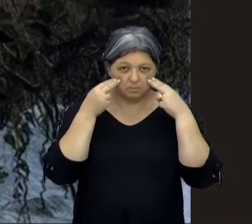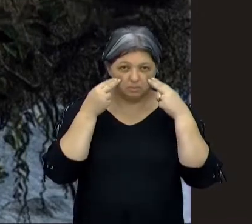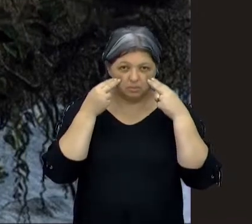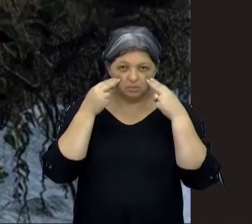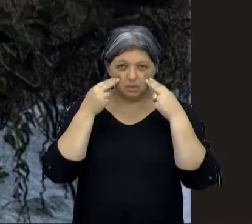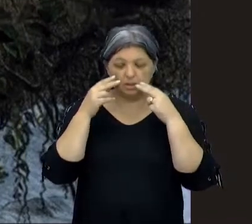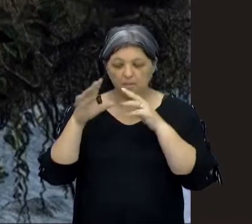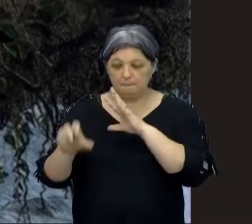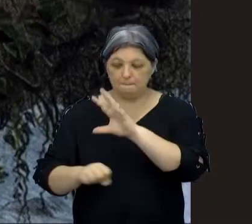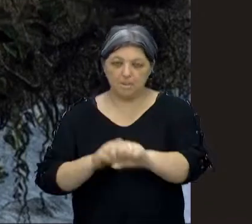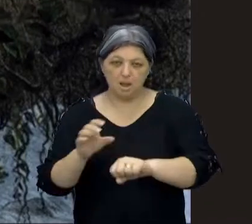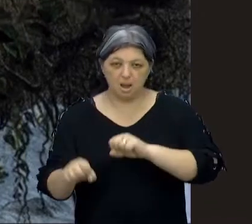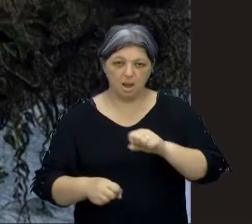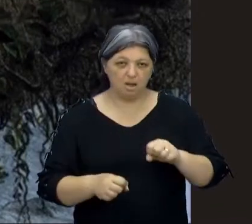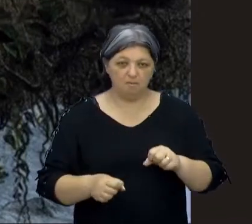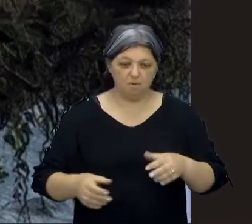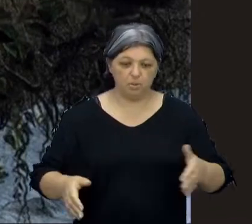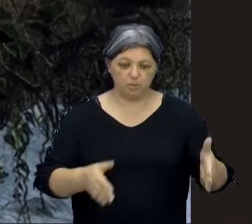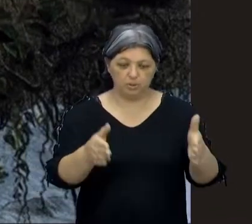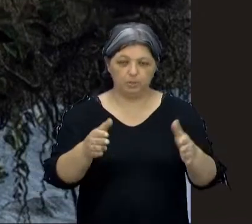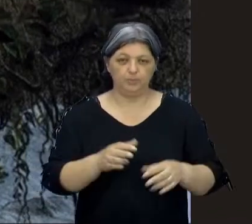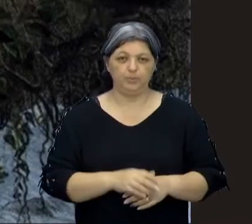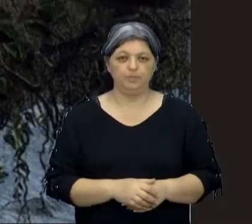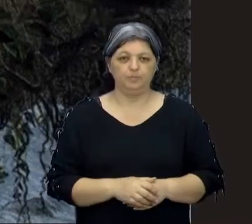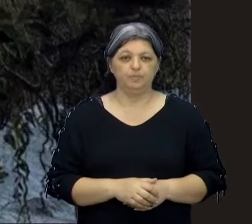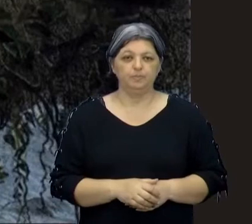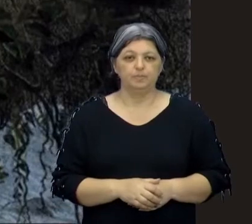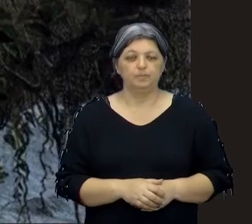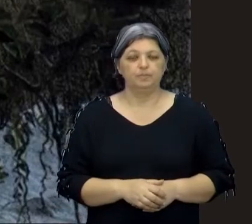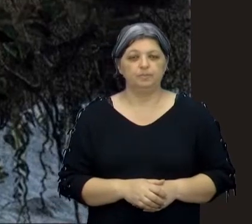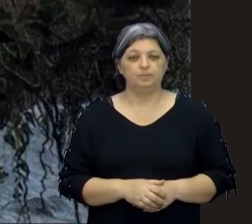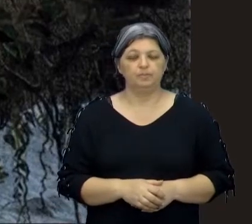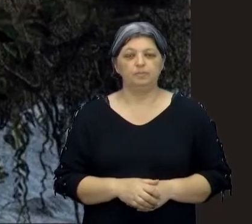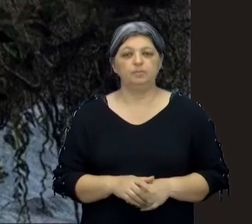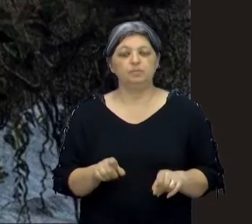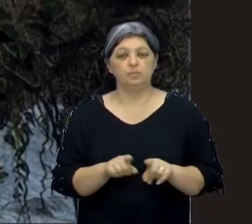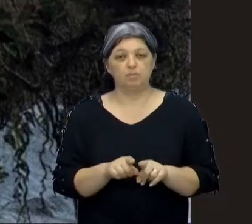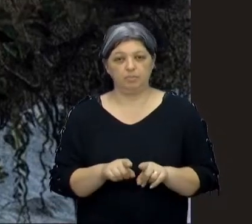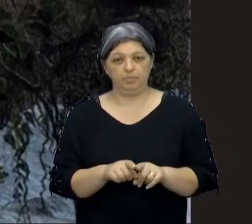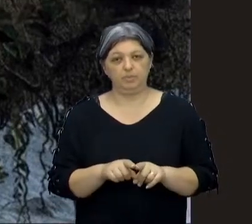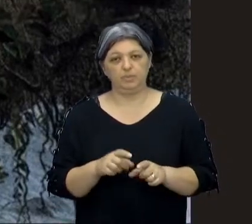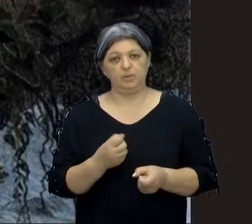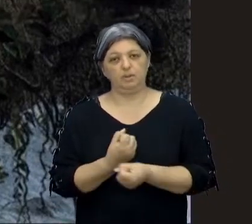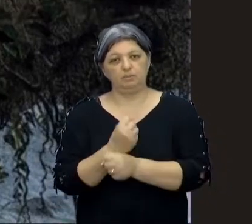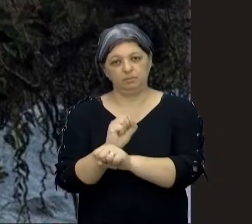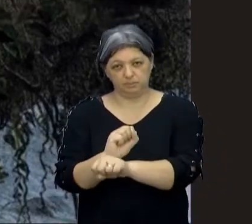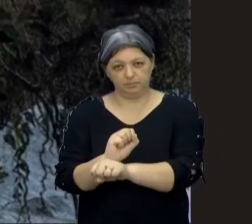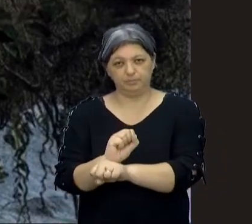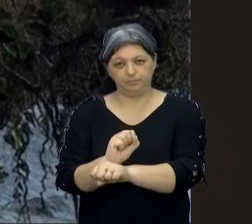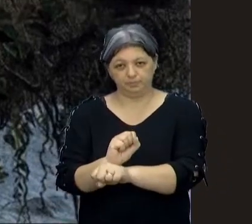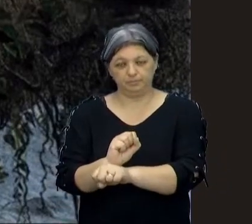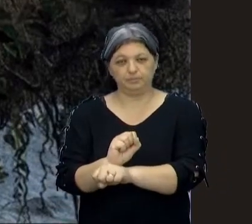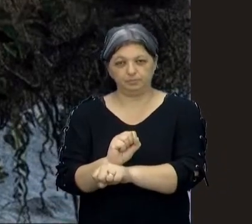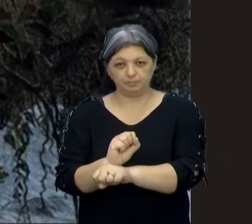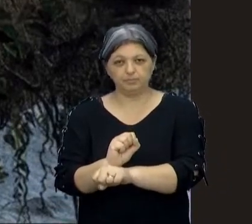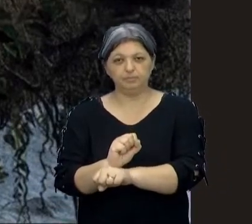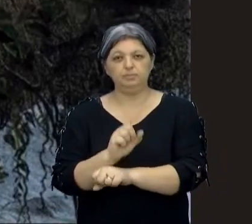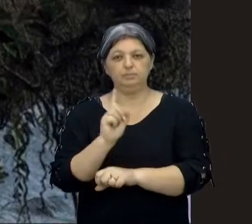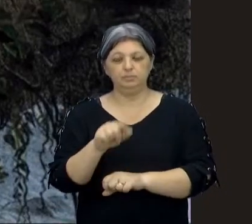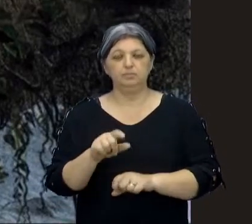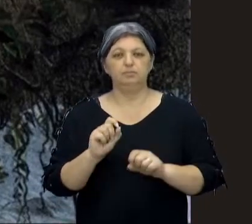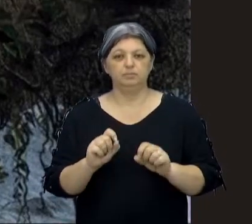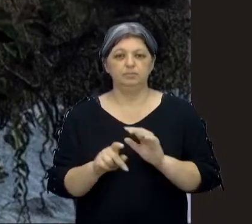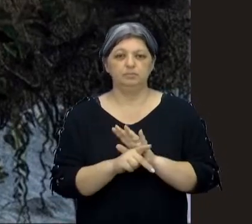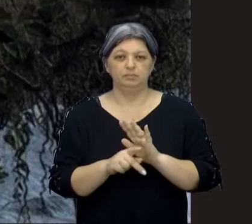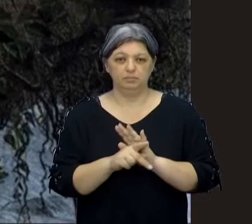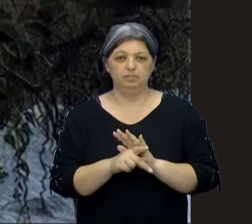encontravam no caminho pessoal Apesar né eles acabavam apresando né Então vem do verbo aí apressar que